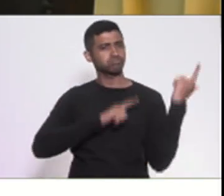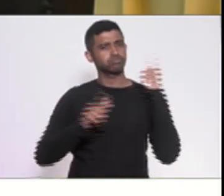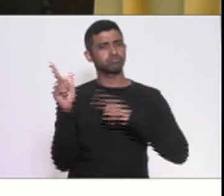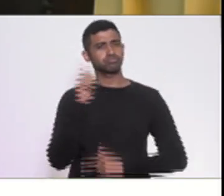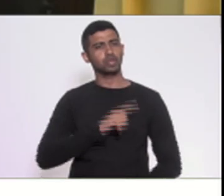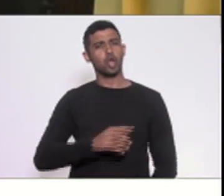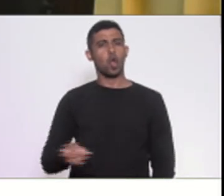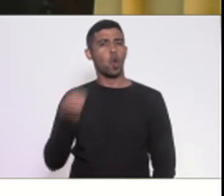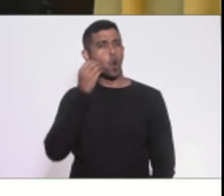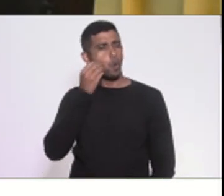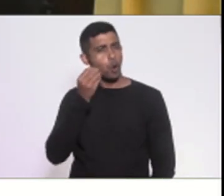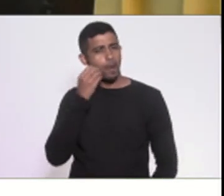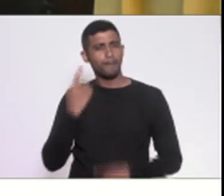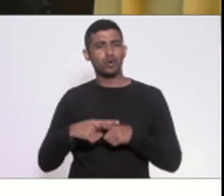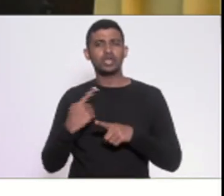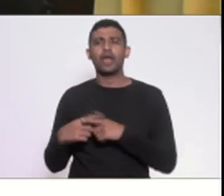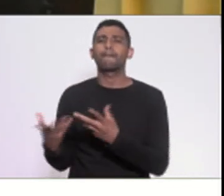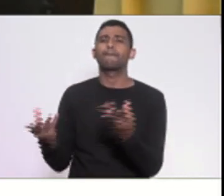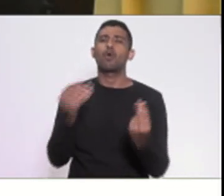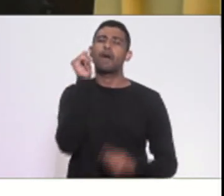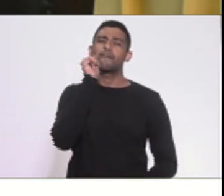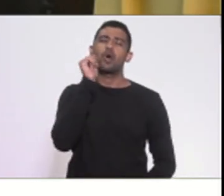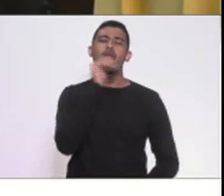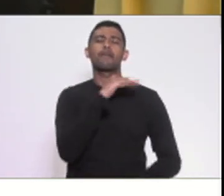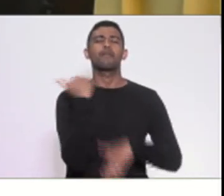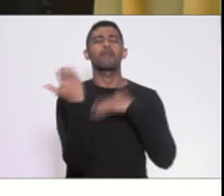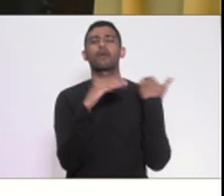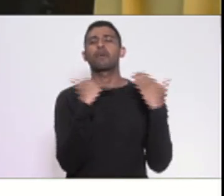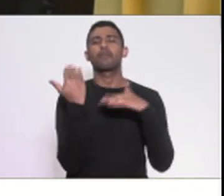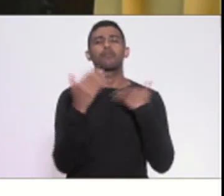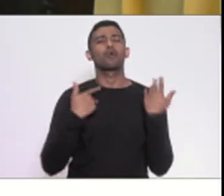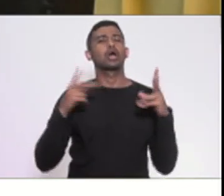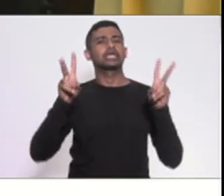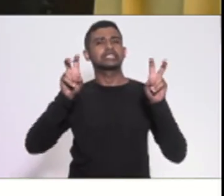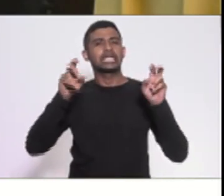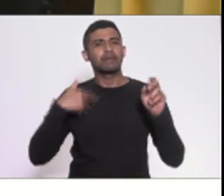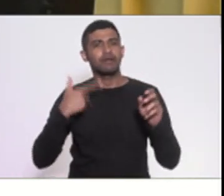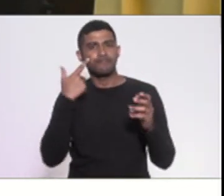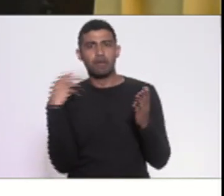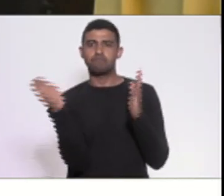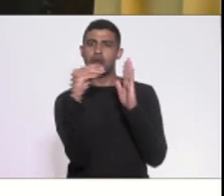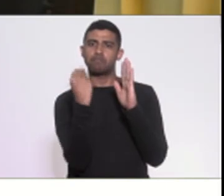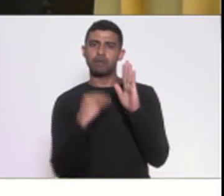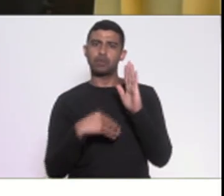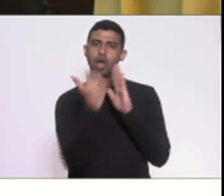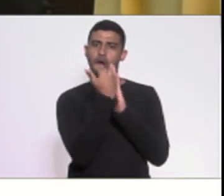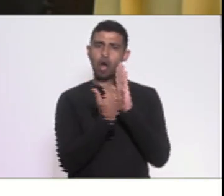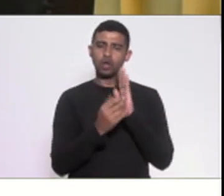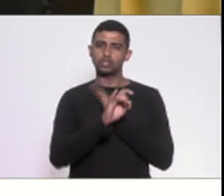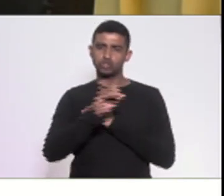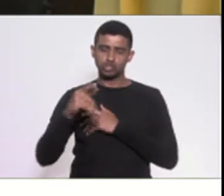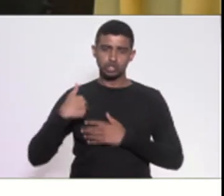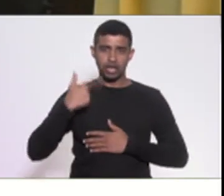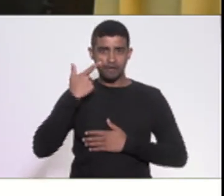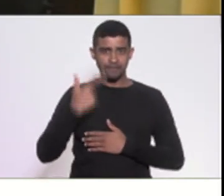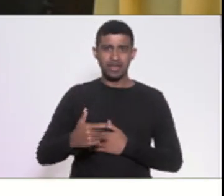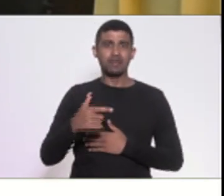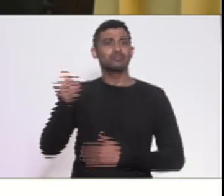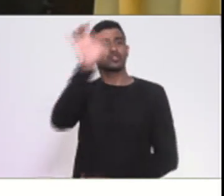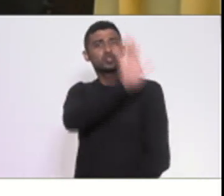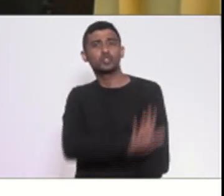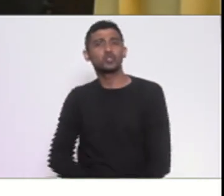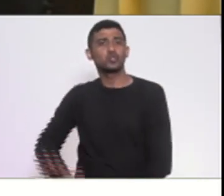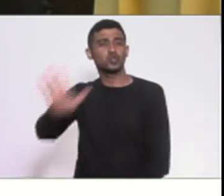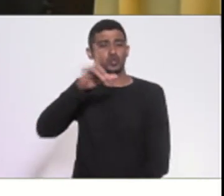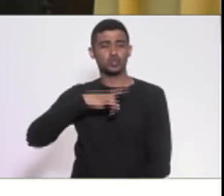Oportuno porque a grande onda de mortes de mulheres tem colocado esse tema na ordem do dia, um imperativo ético que de norte a sul tem